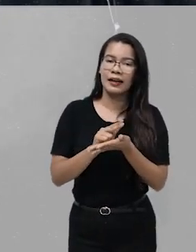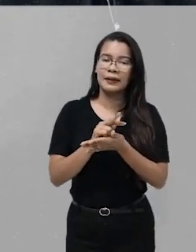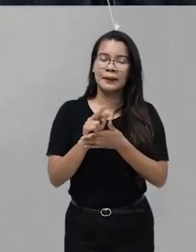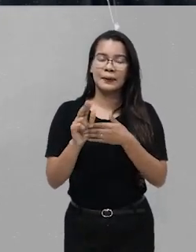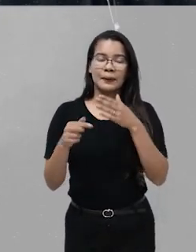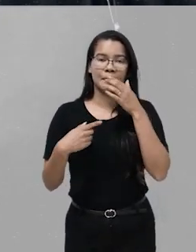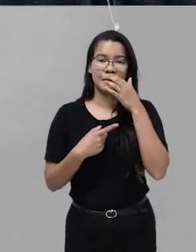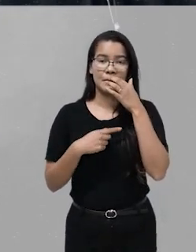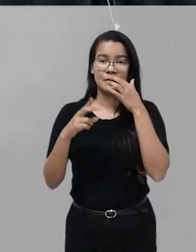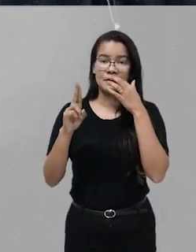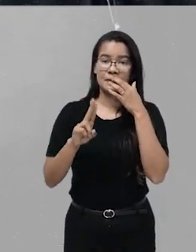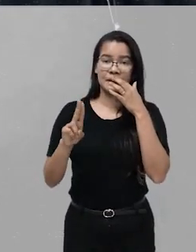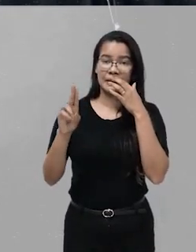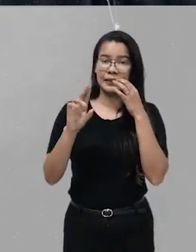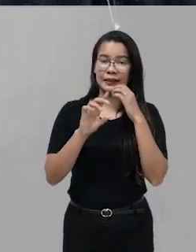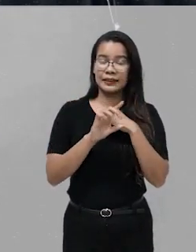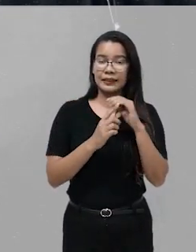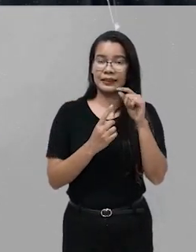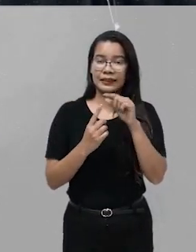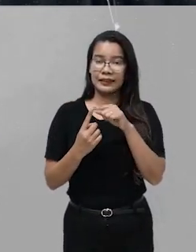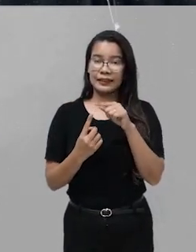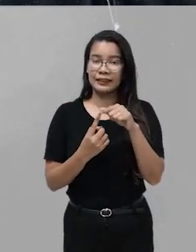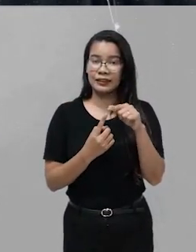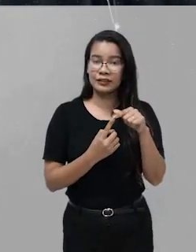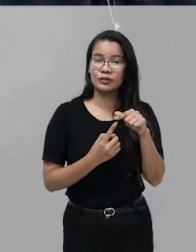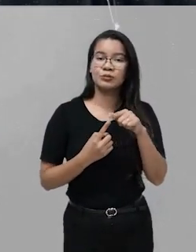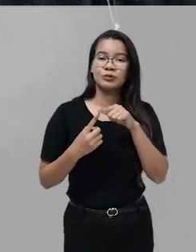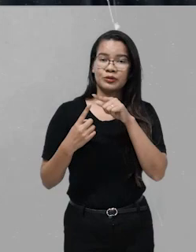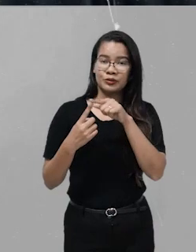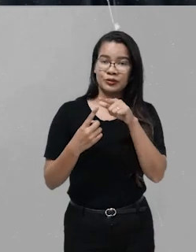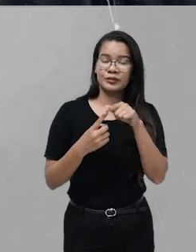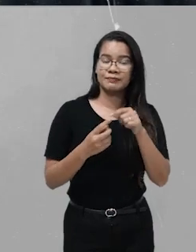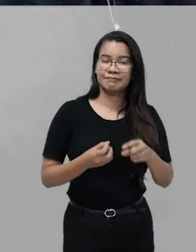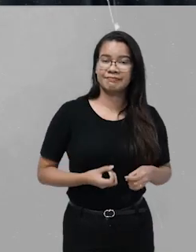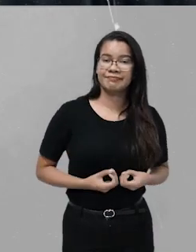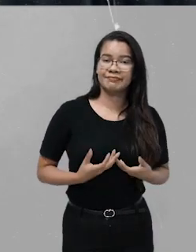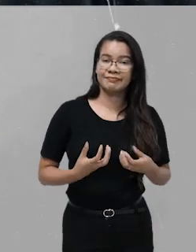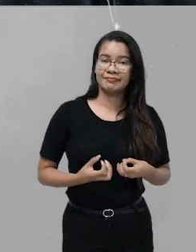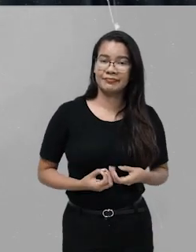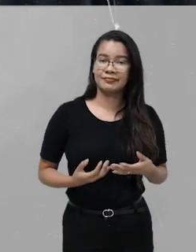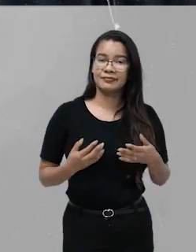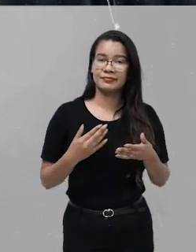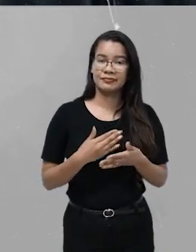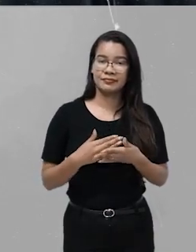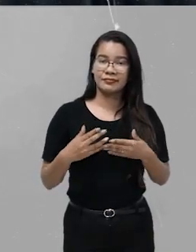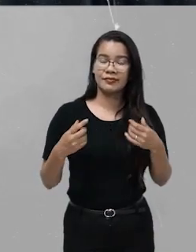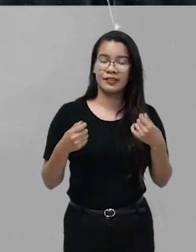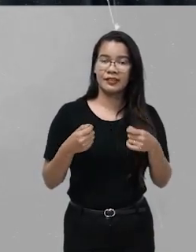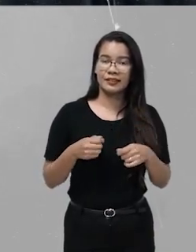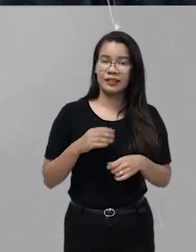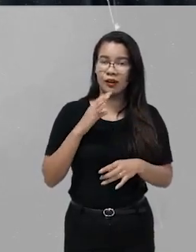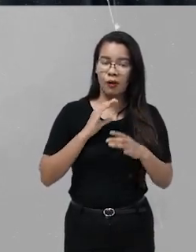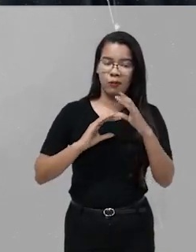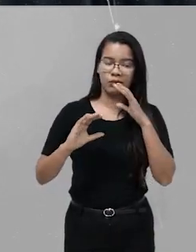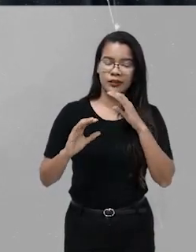um gênero, que cada vez vai surgindo novos gêneros em função das nossas necessidades